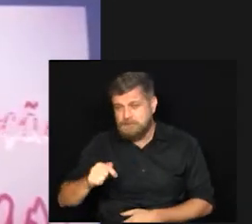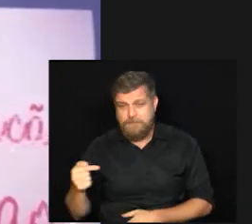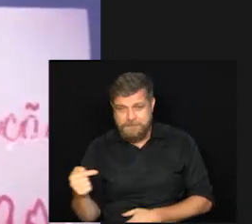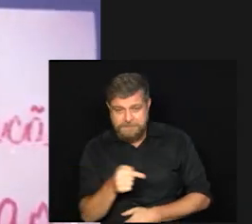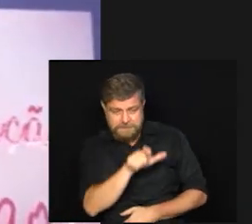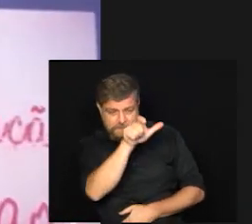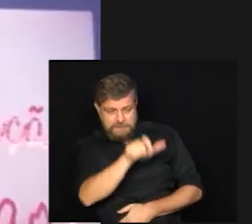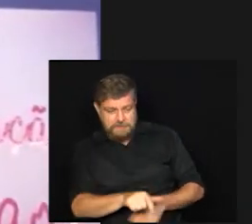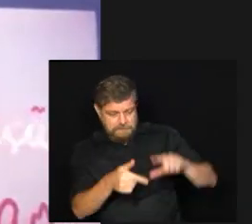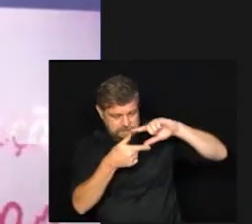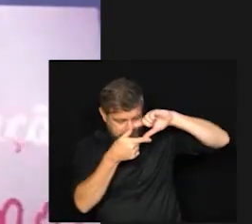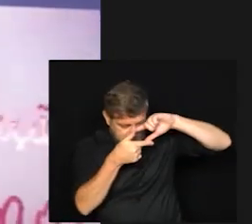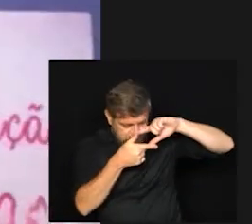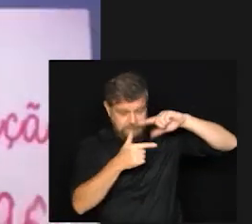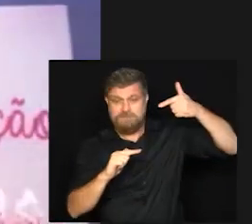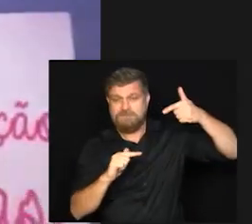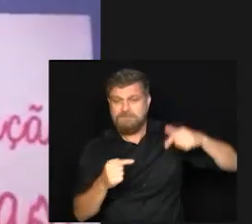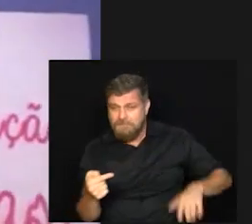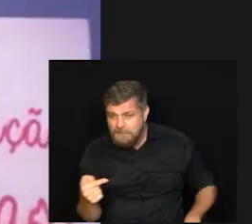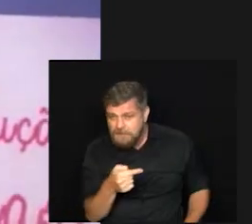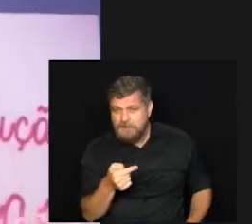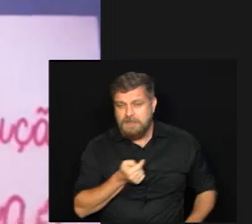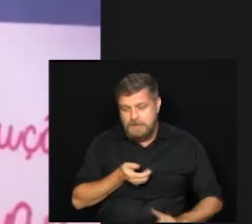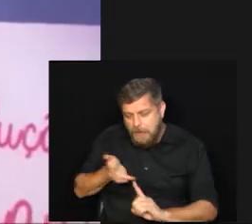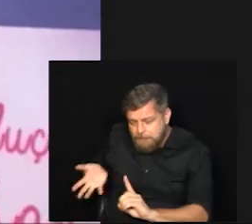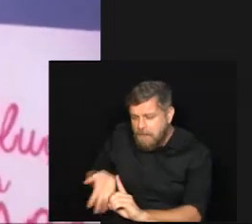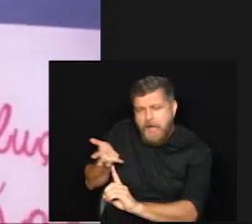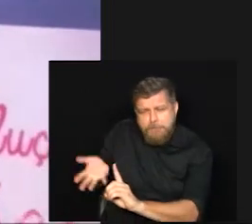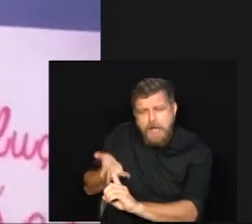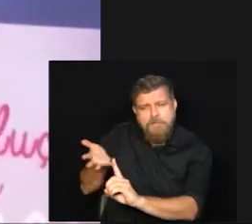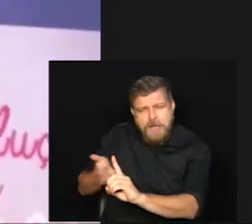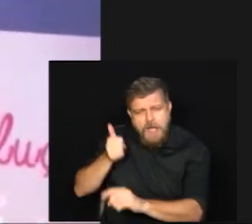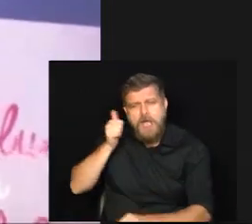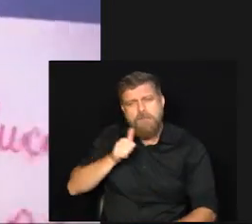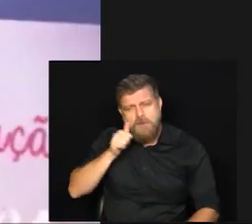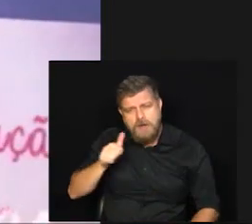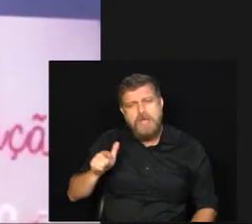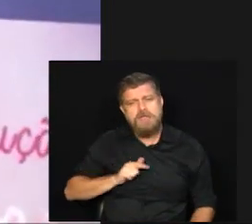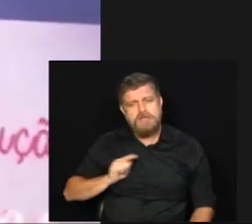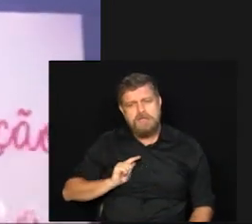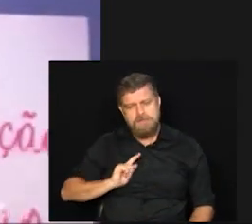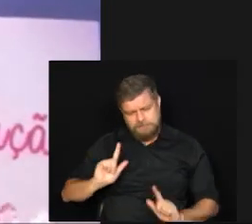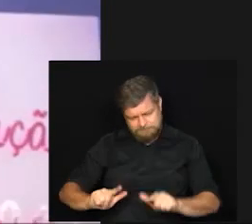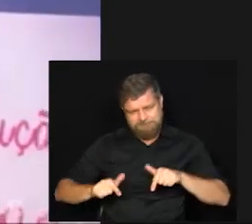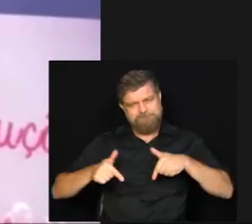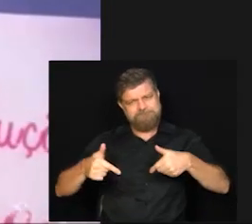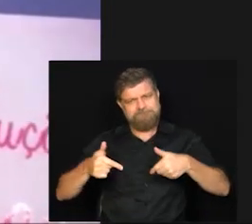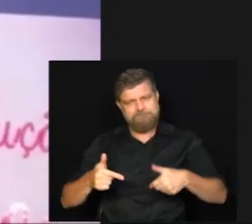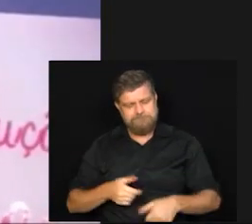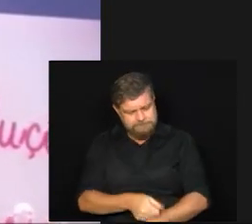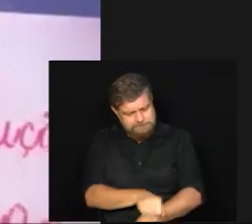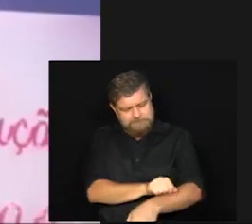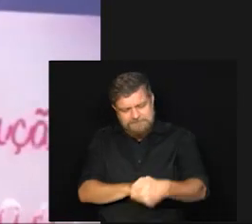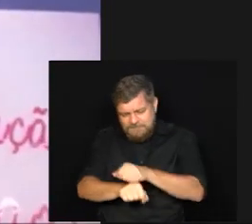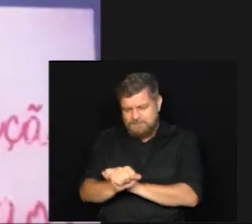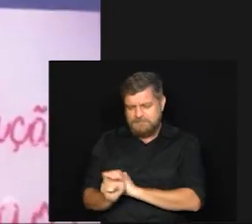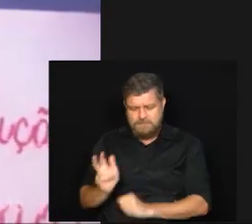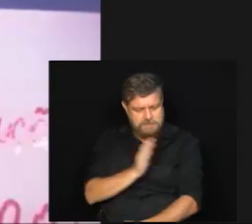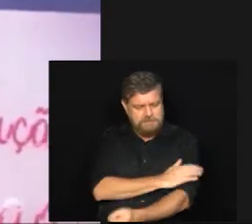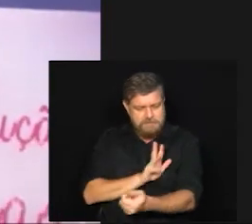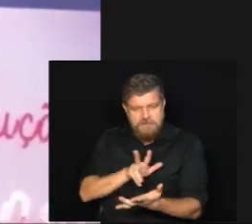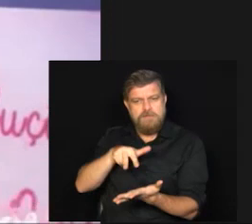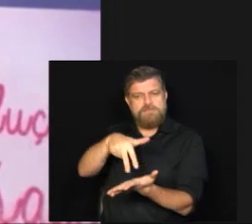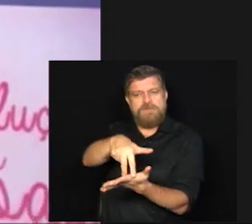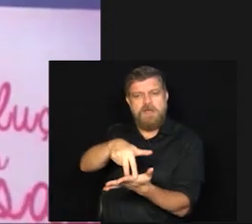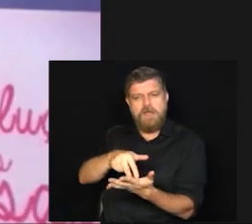pessoa revolucionária, ele incentiva as mulheres a serem também. Então, isso ajudou demais, assim.